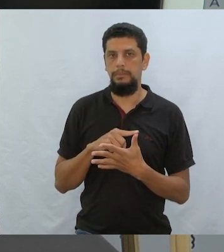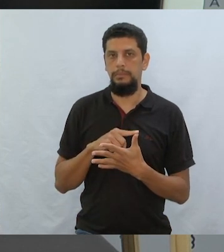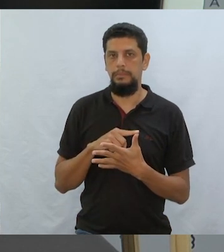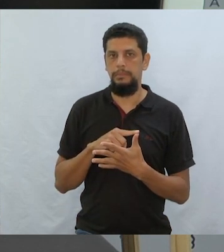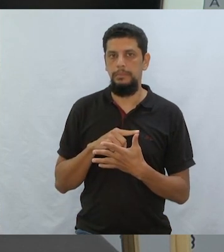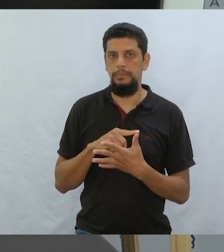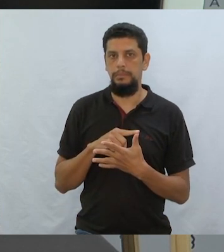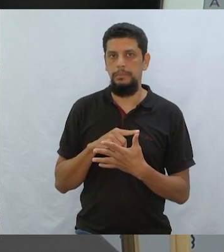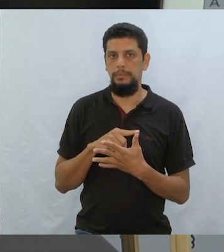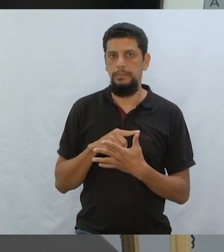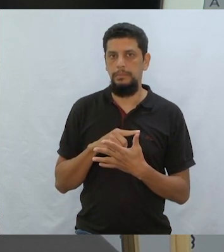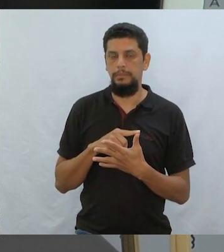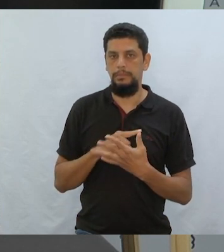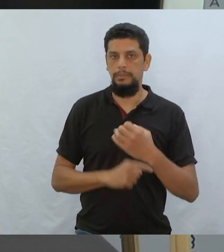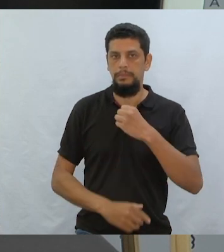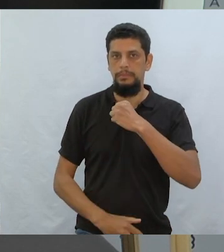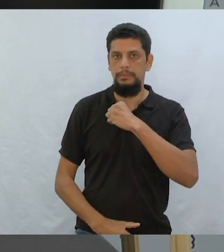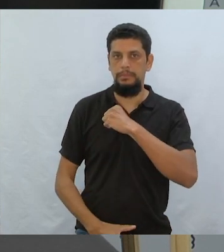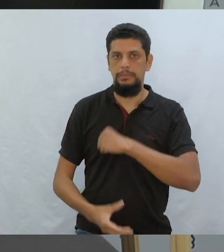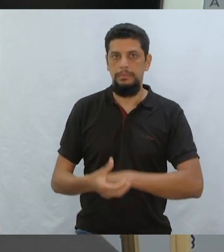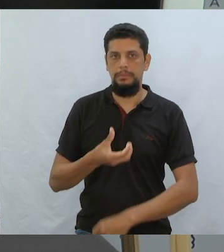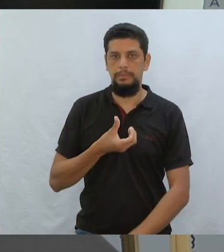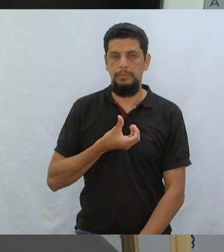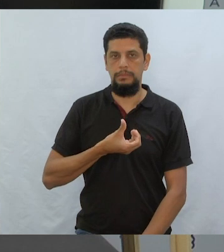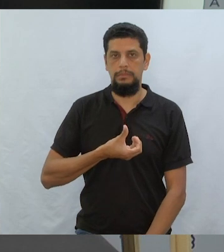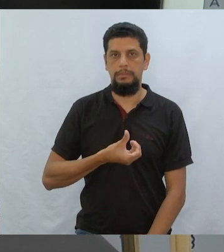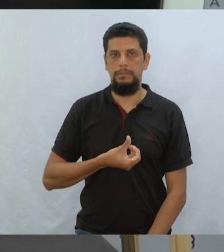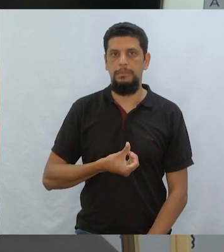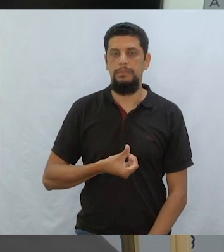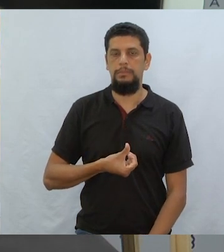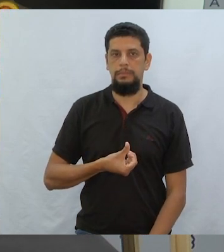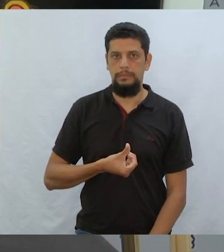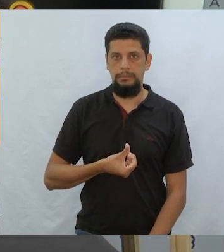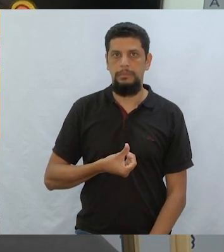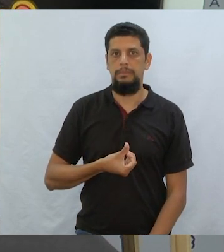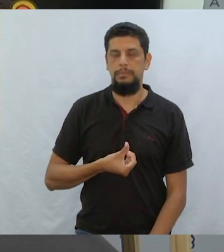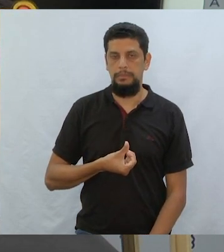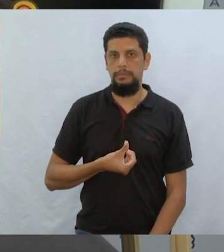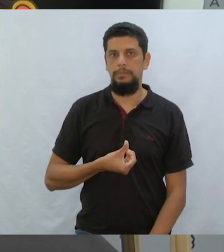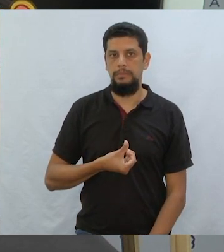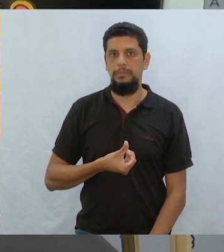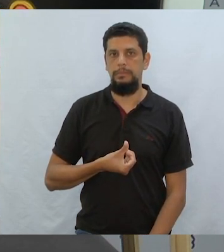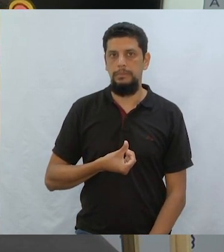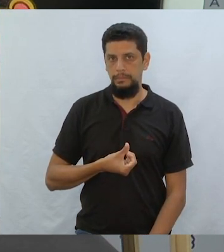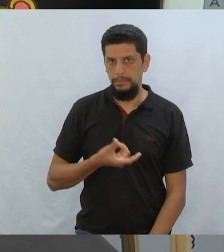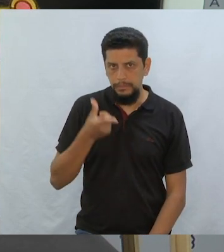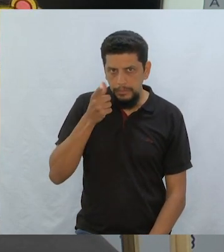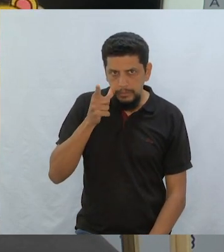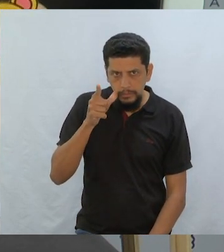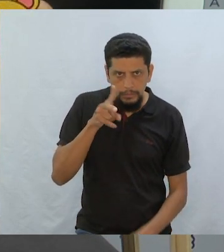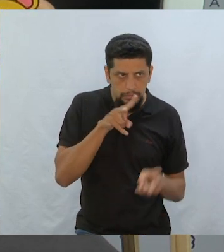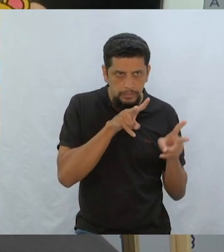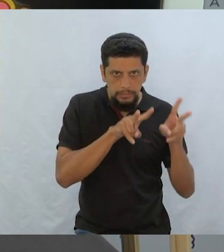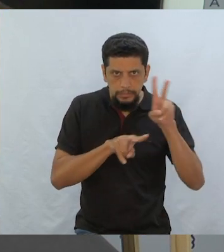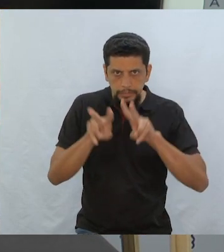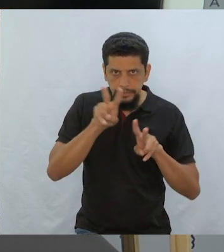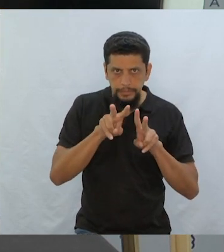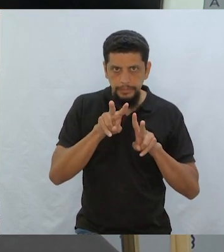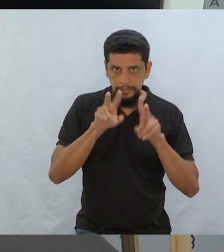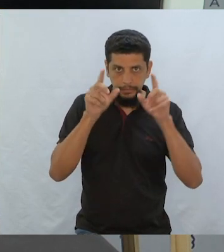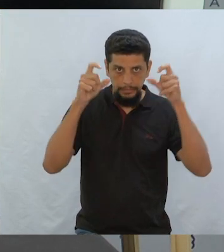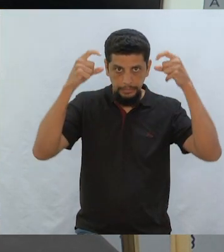4, 5, 6. Estão conseguindo ver de